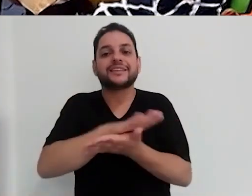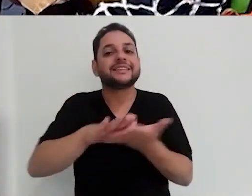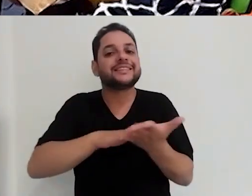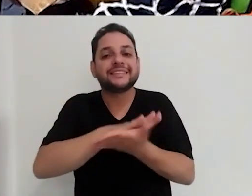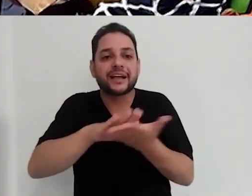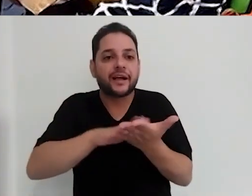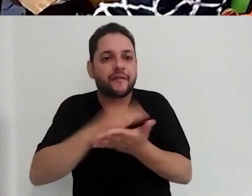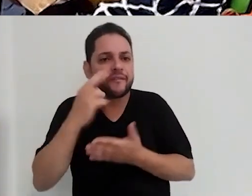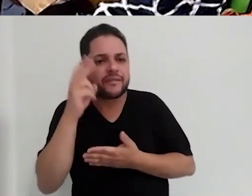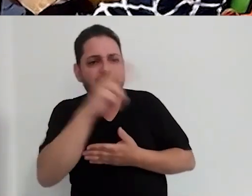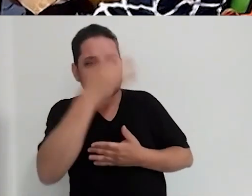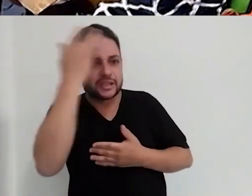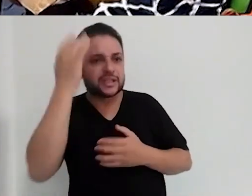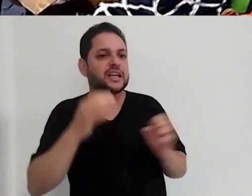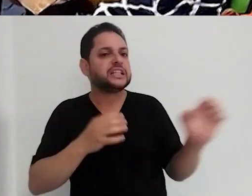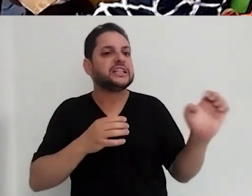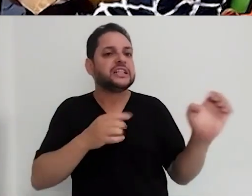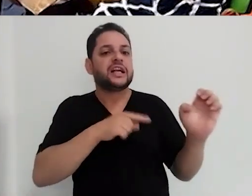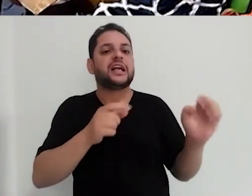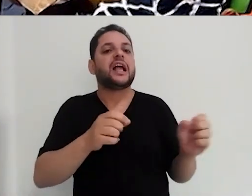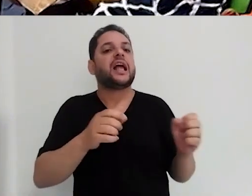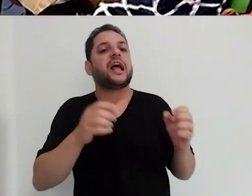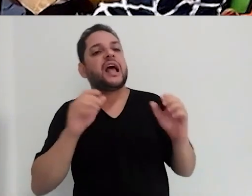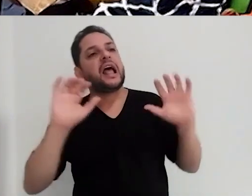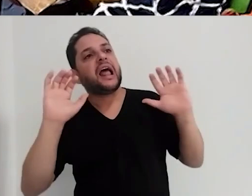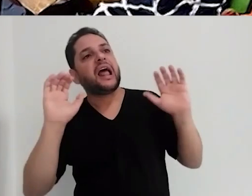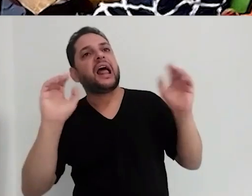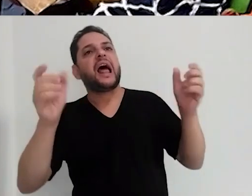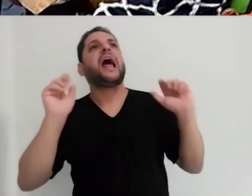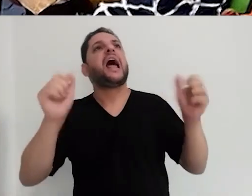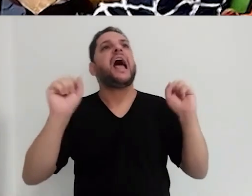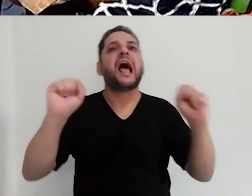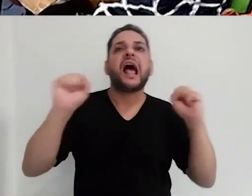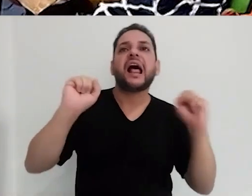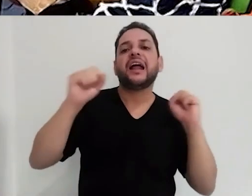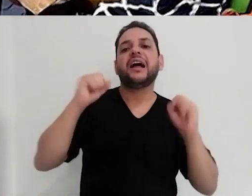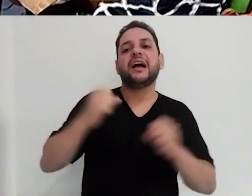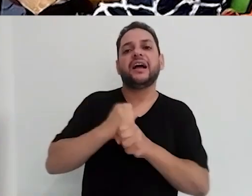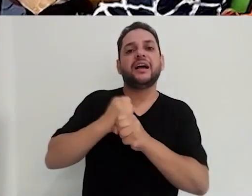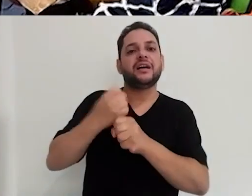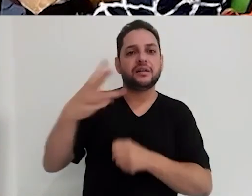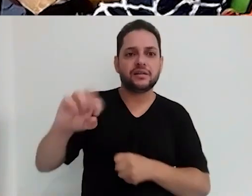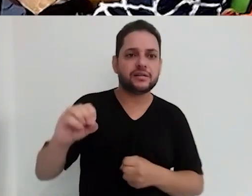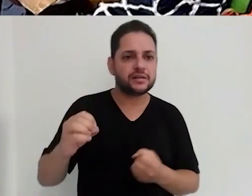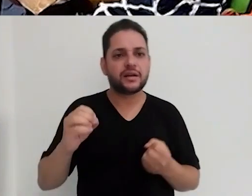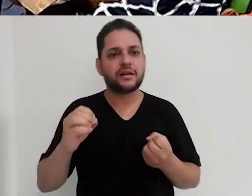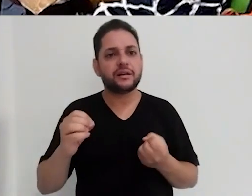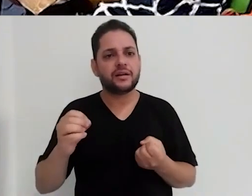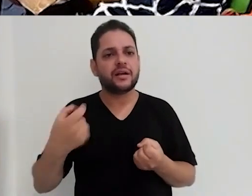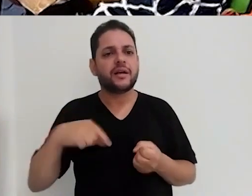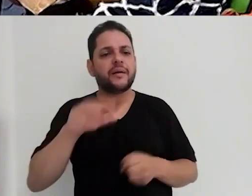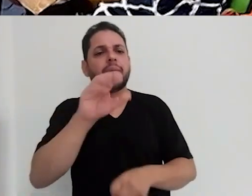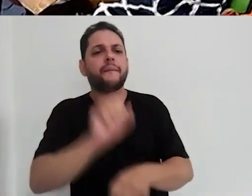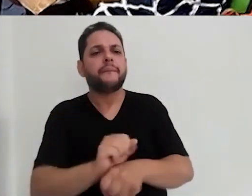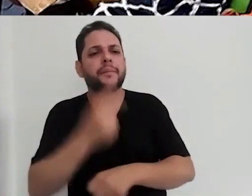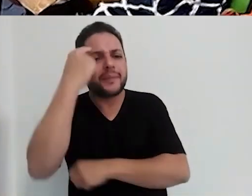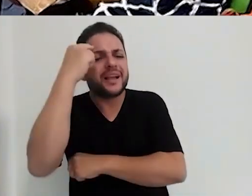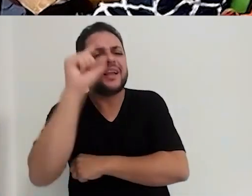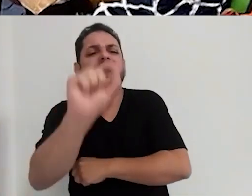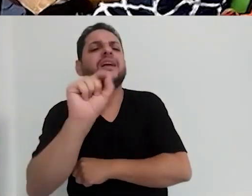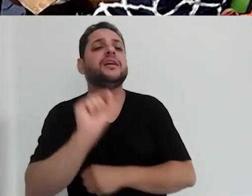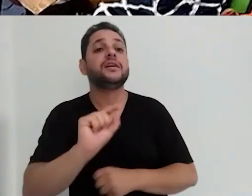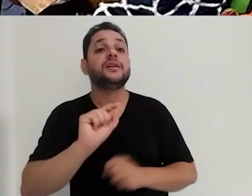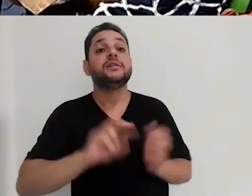esquerda comemorando, pegou 30 anos, que maravilha. Gente, para e pensa um pouquinho o que isso significa. Justiça